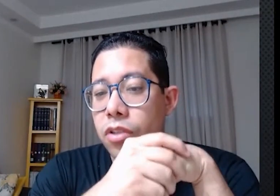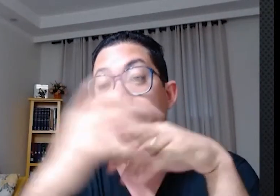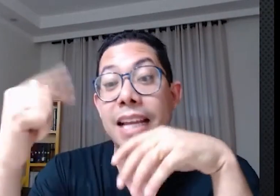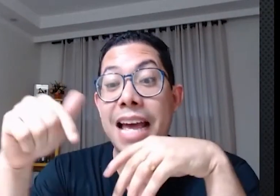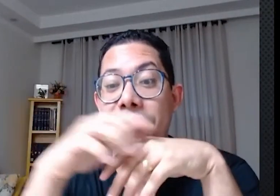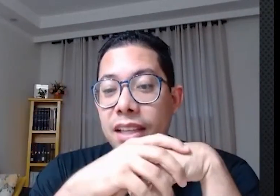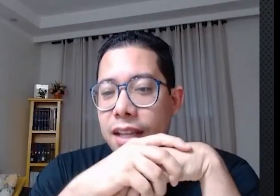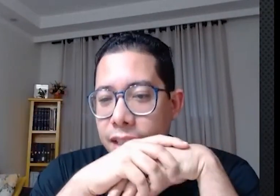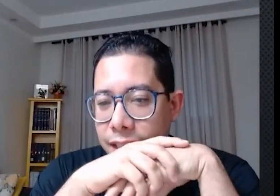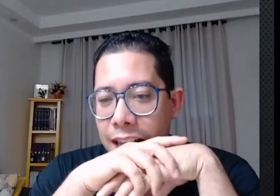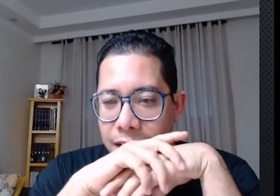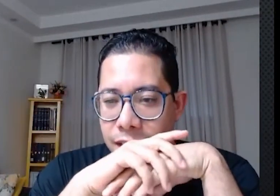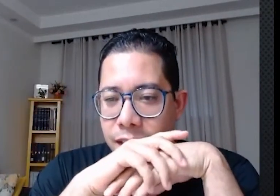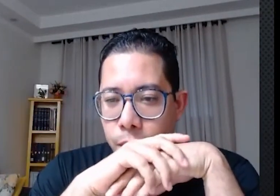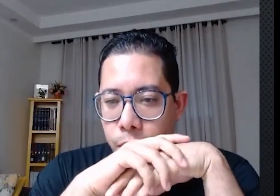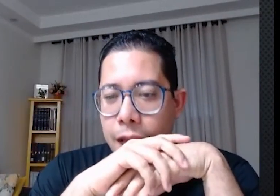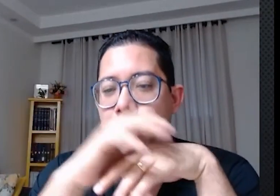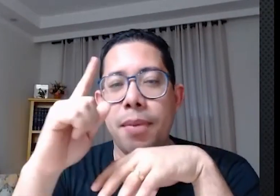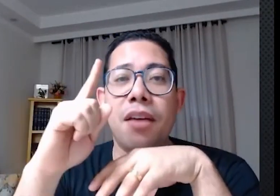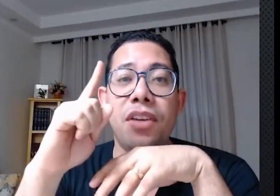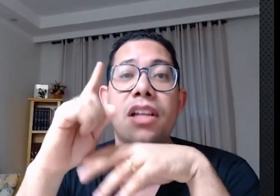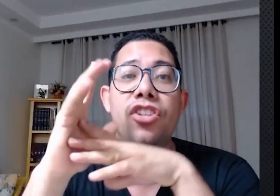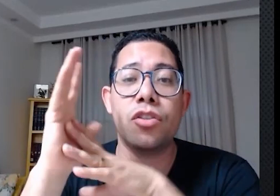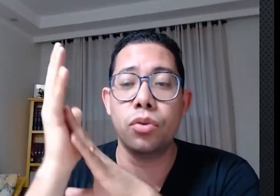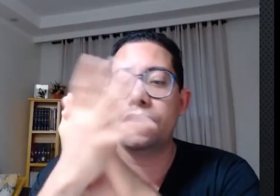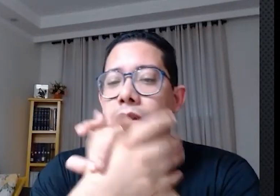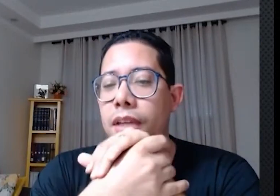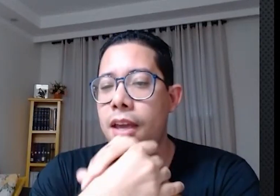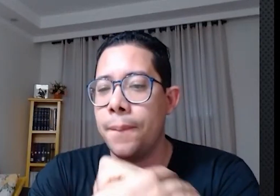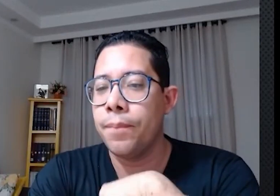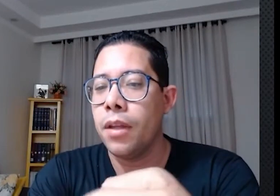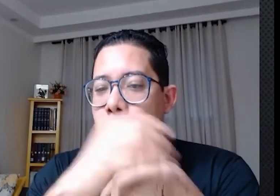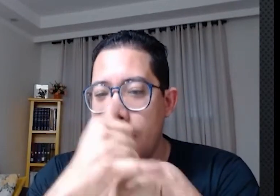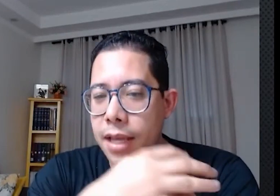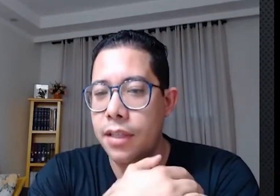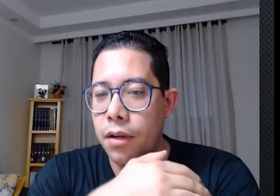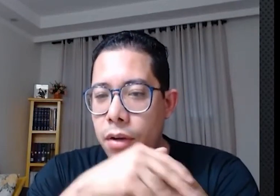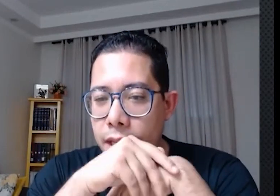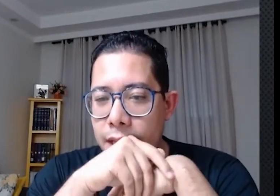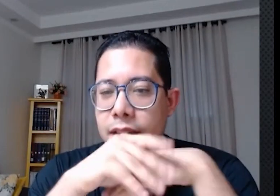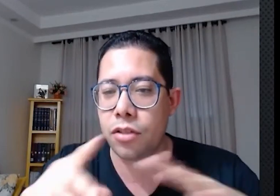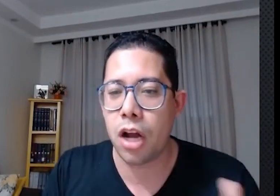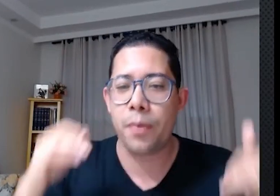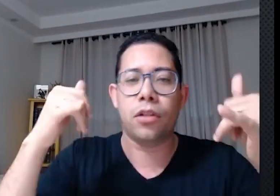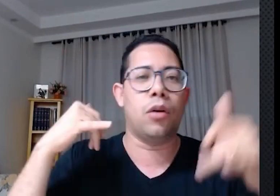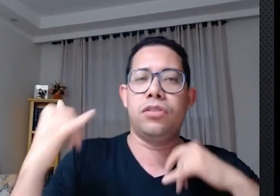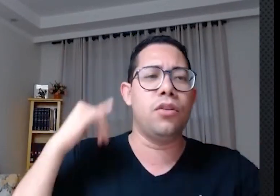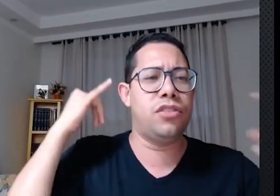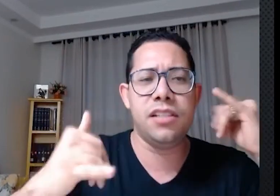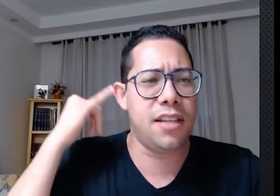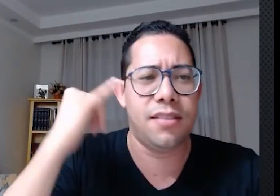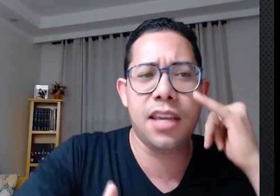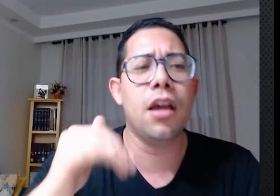Isso seria da vinda, tá? A primeira vinda de Jesus, ok? Beleza. Ok, sensacional. O pessoal tá